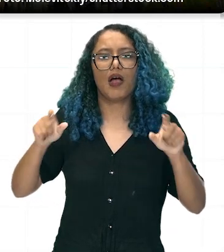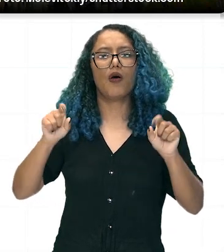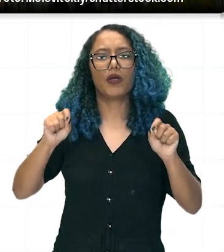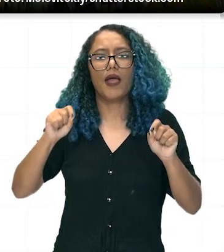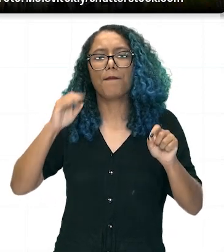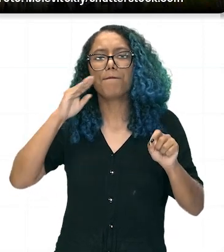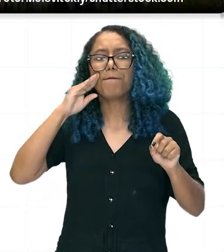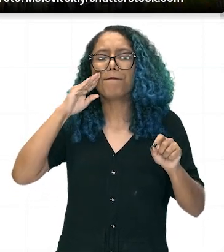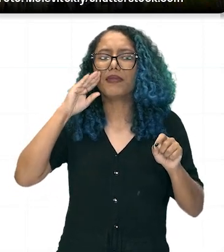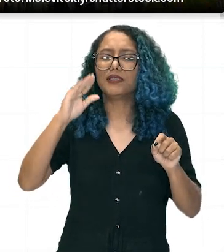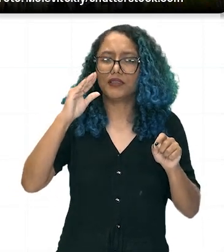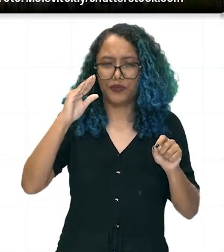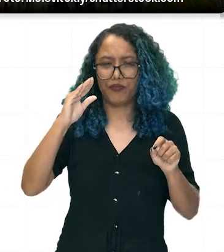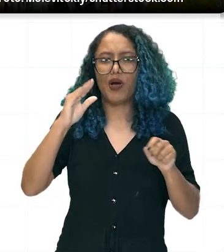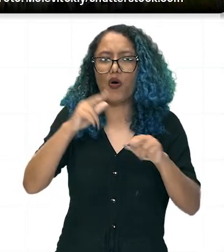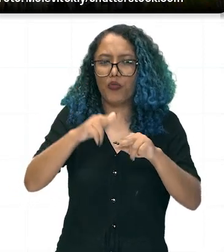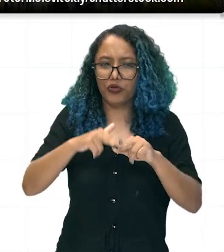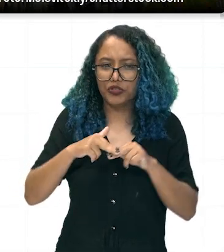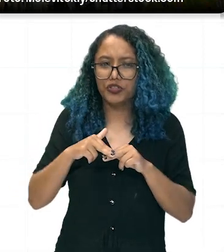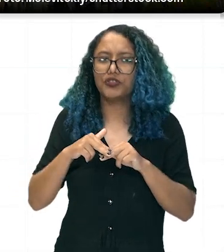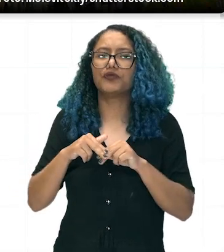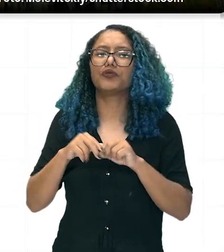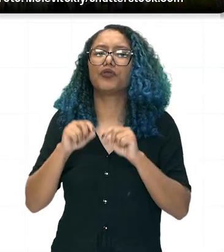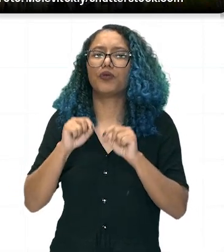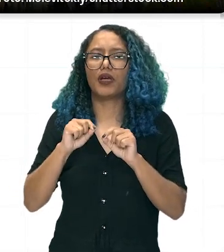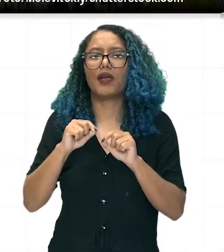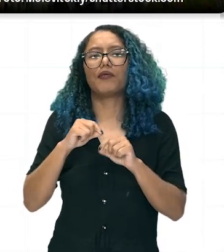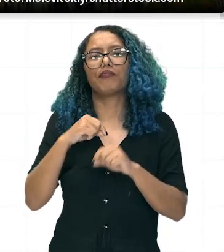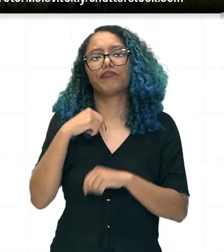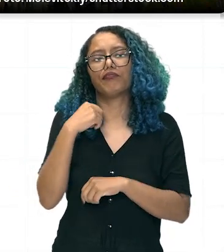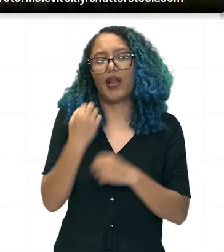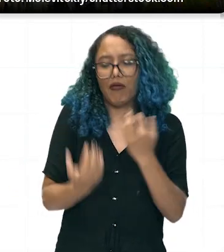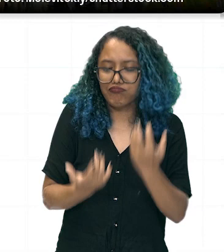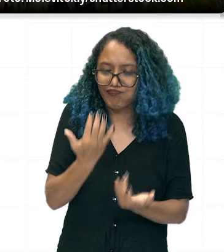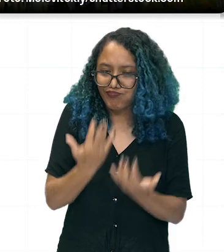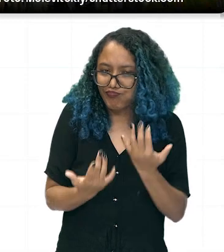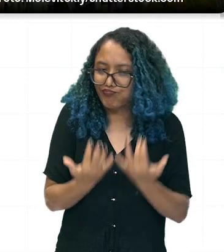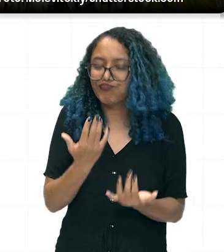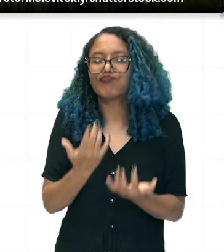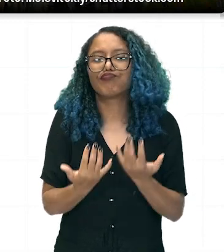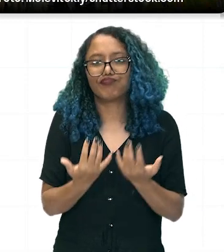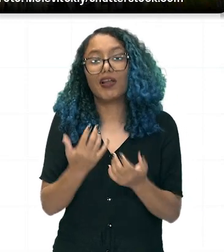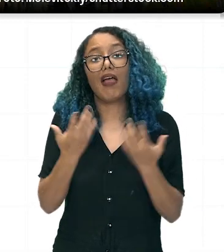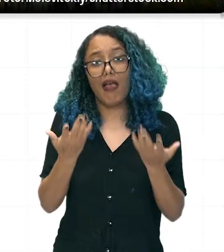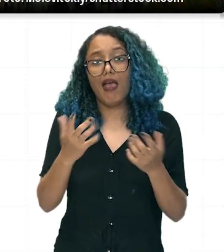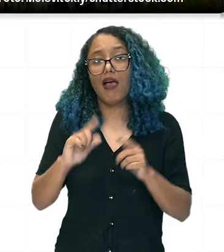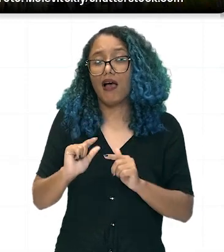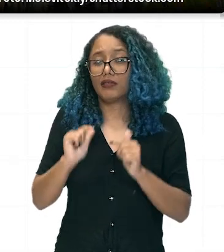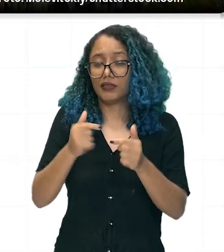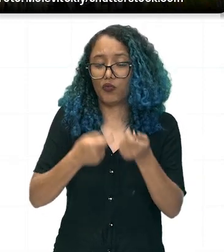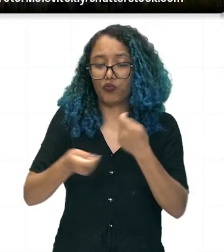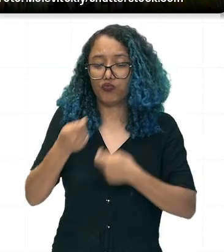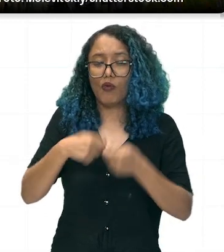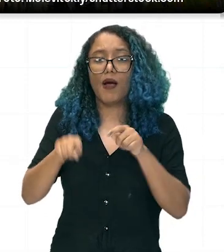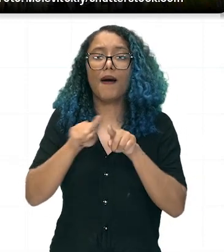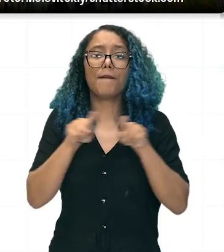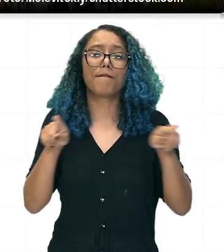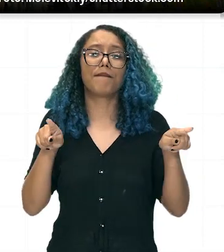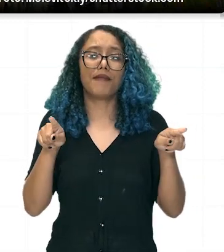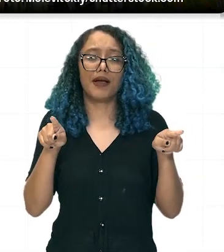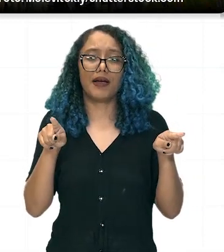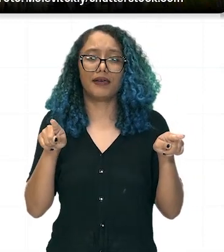motivo da realização dessas atividades aí. São atividades econômicas, sim, mas eles